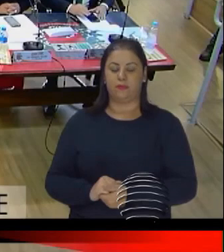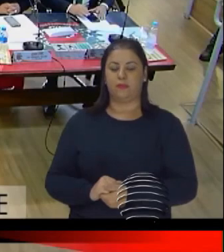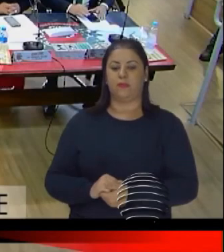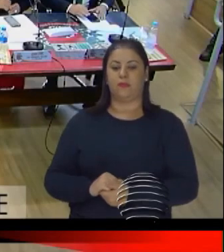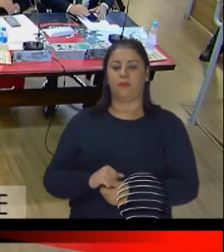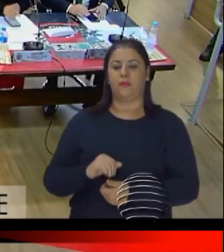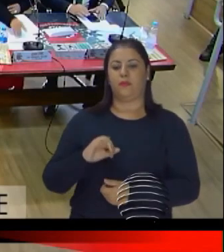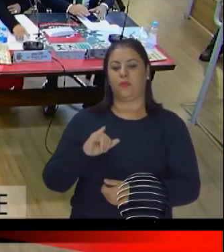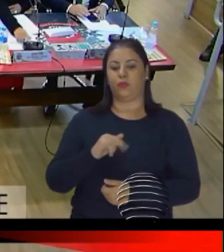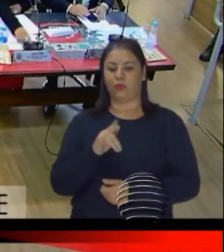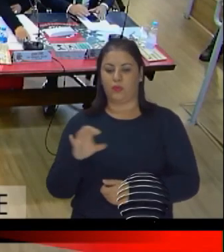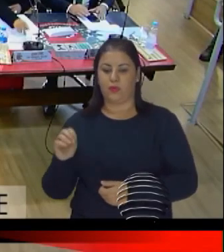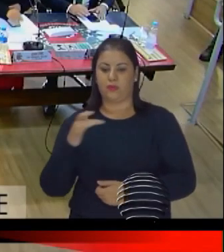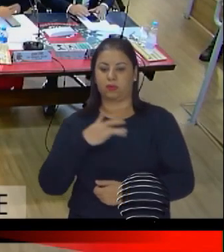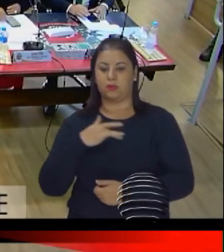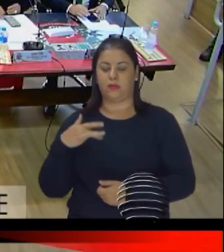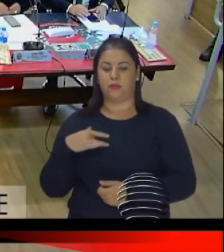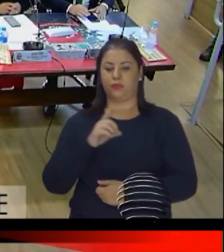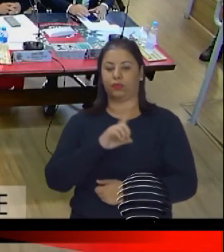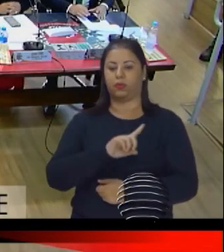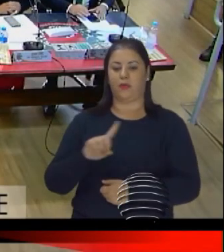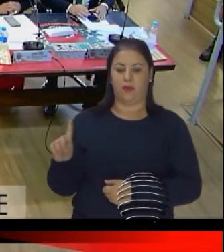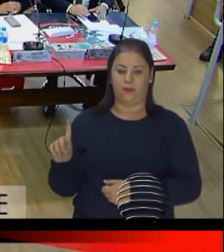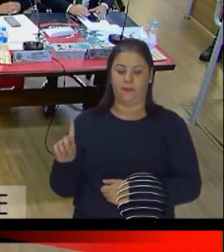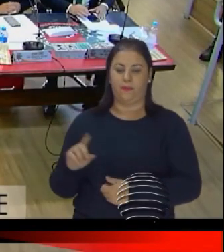Presidente. Vereador Joãozinho da Saúde. Não.